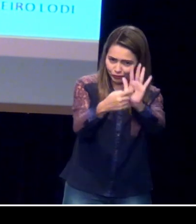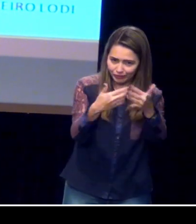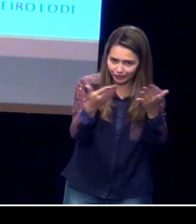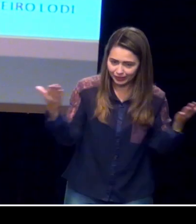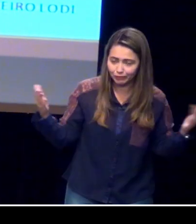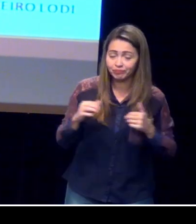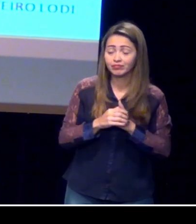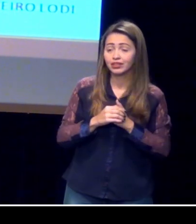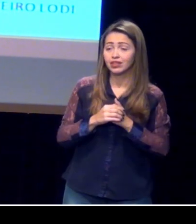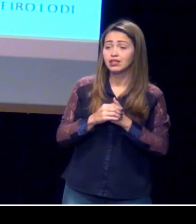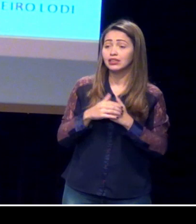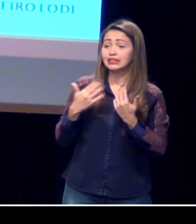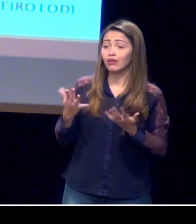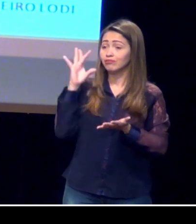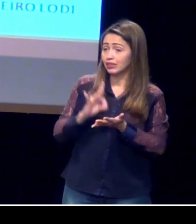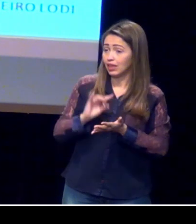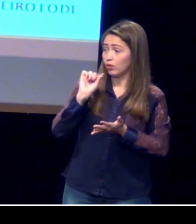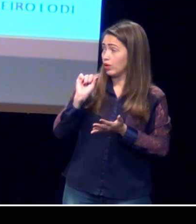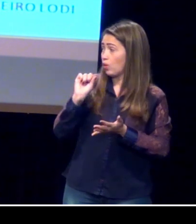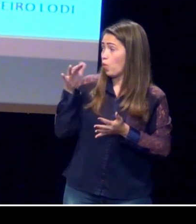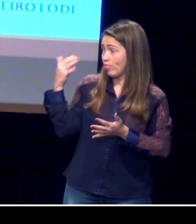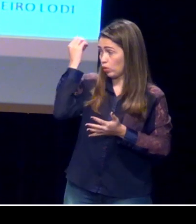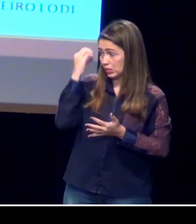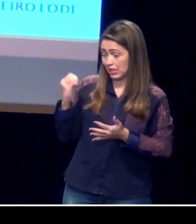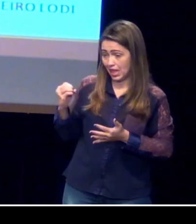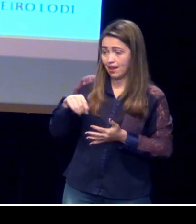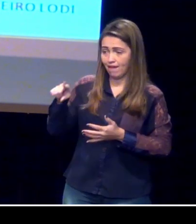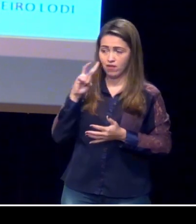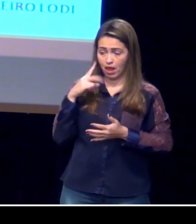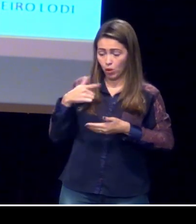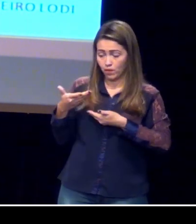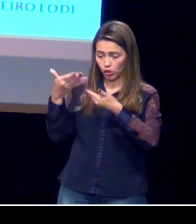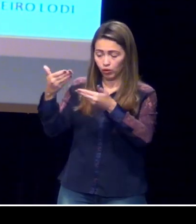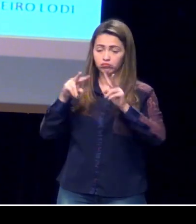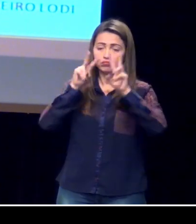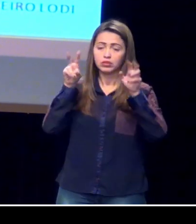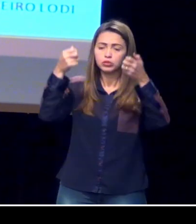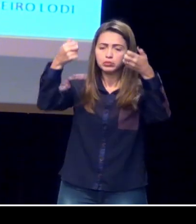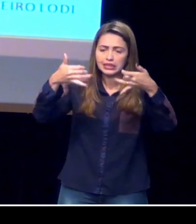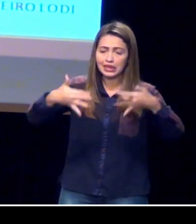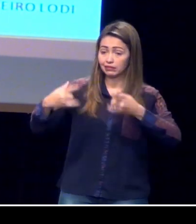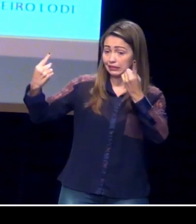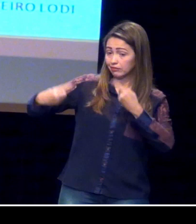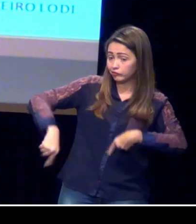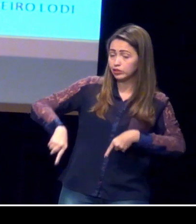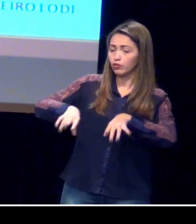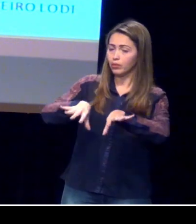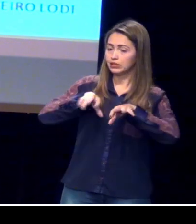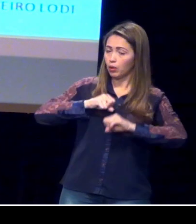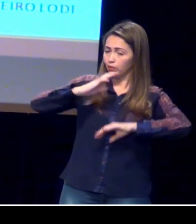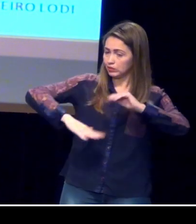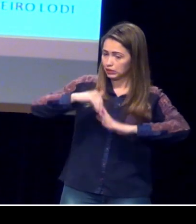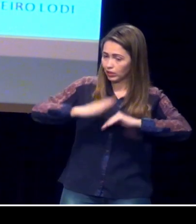Então, na verdade, quando a Valéria e a Osilene me convidaram para falar sobre desafios na formação de